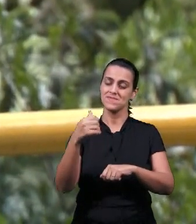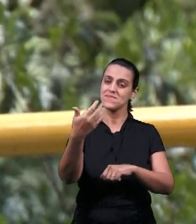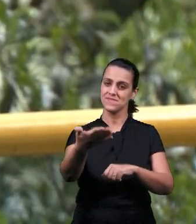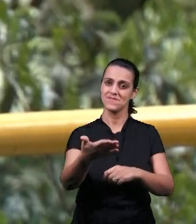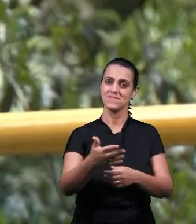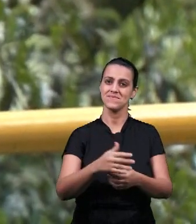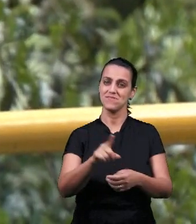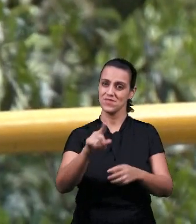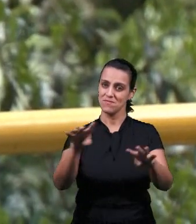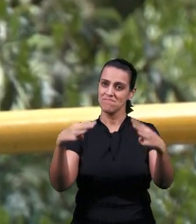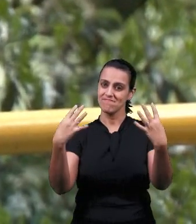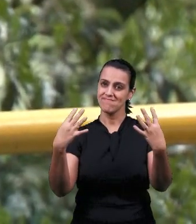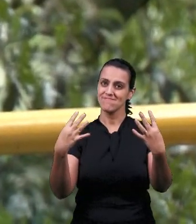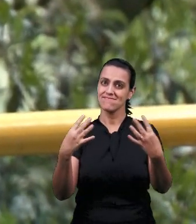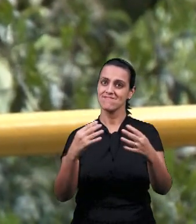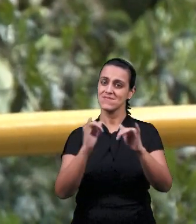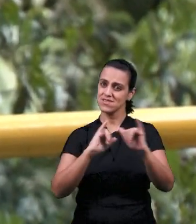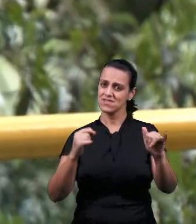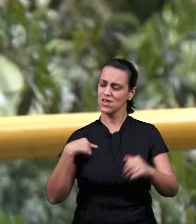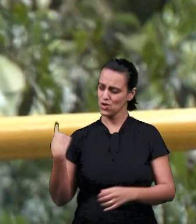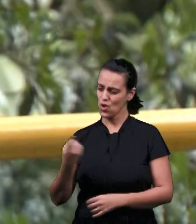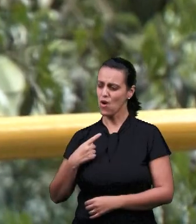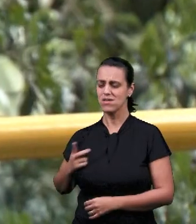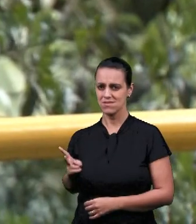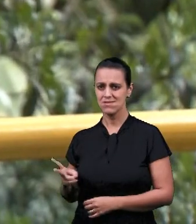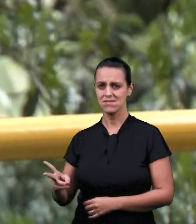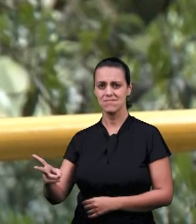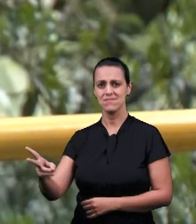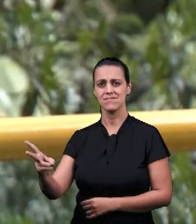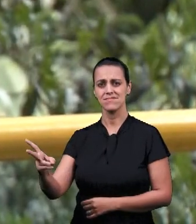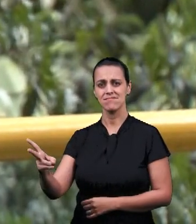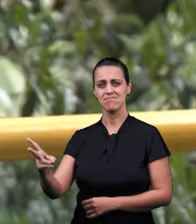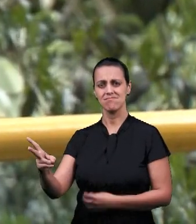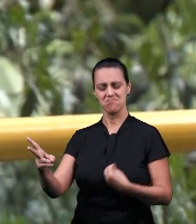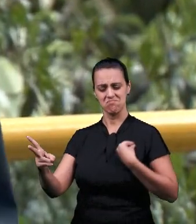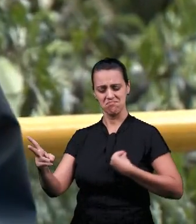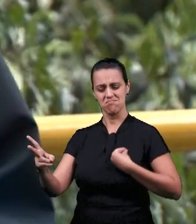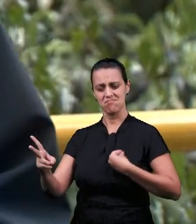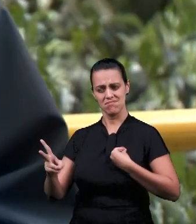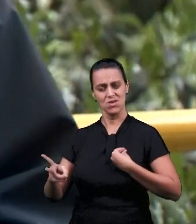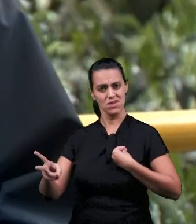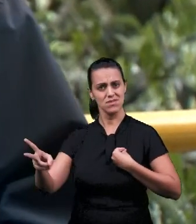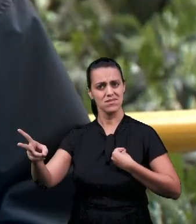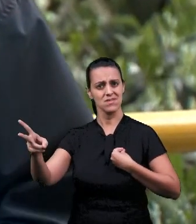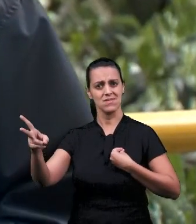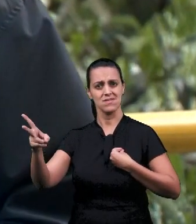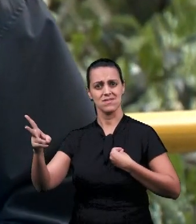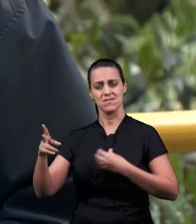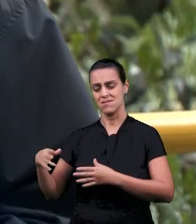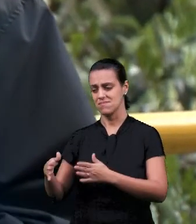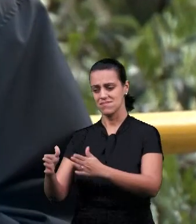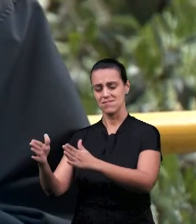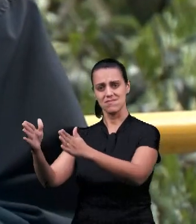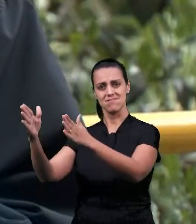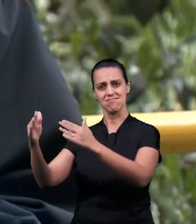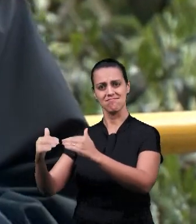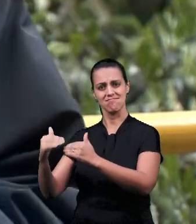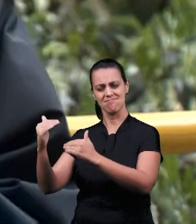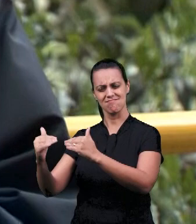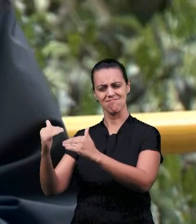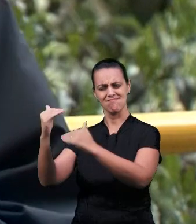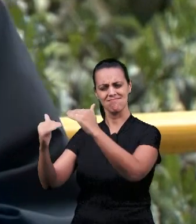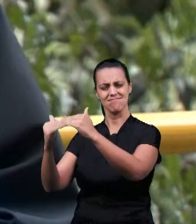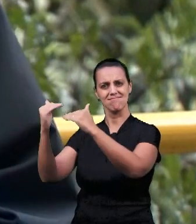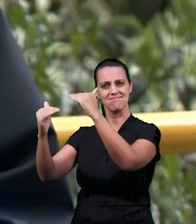ouvindo, e dizer que nós vamos continuar como estamos indo nesse grande progresso. Há um